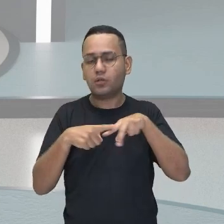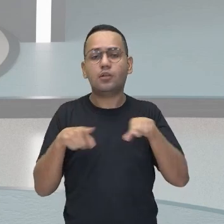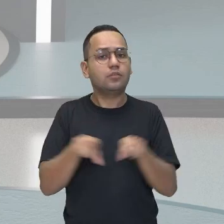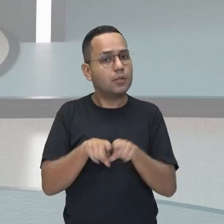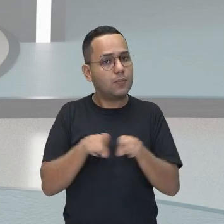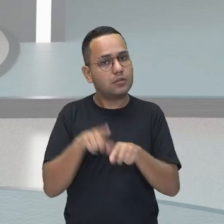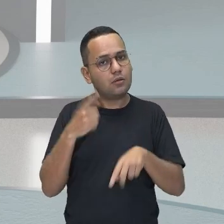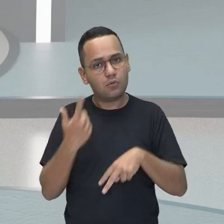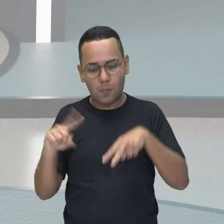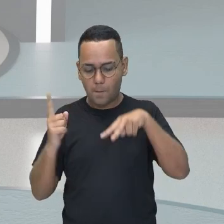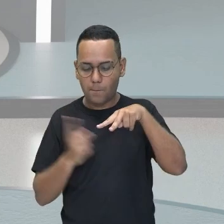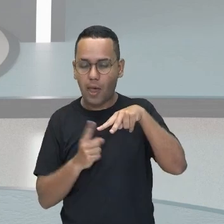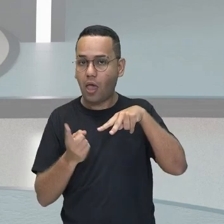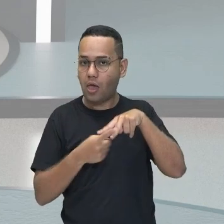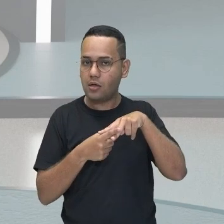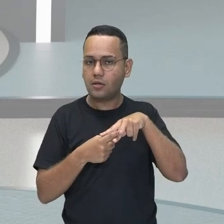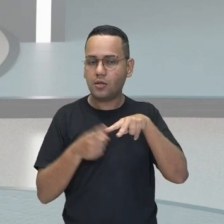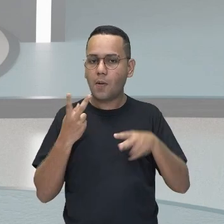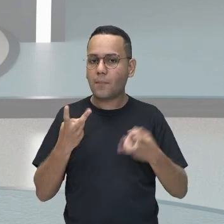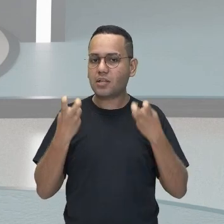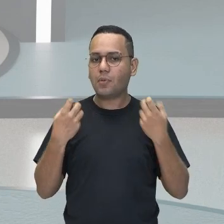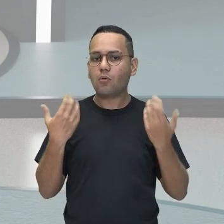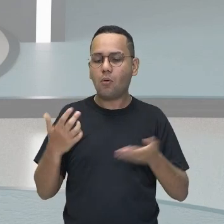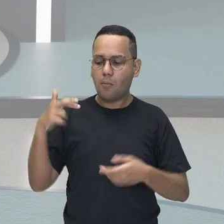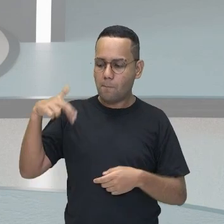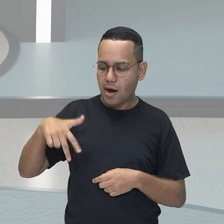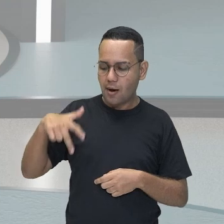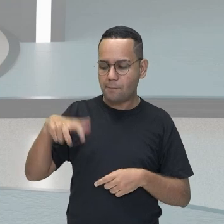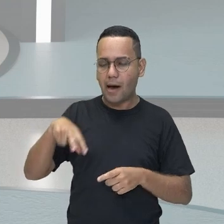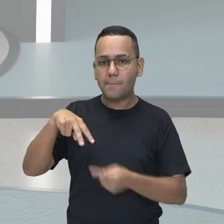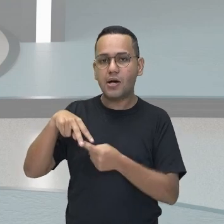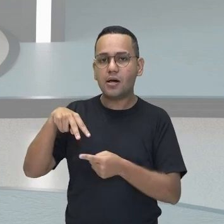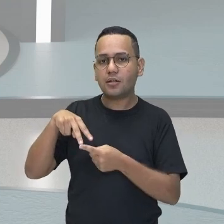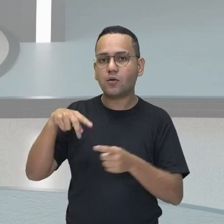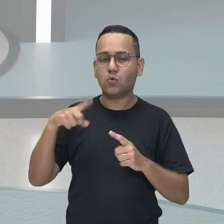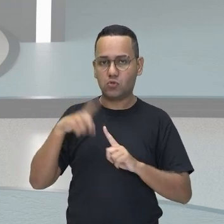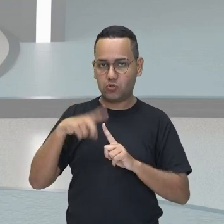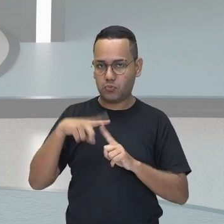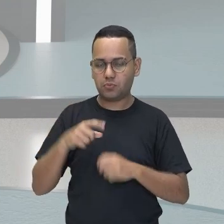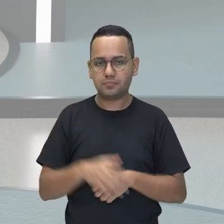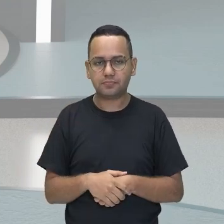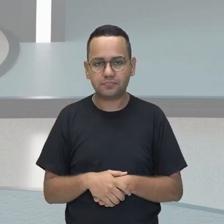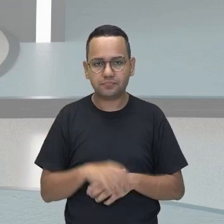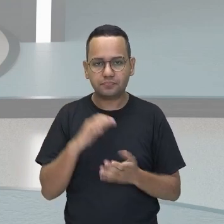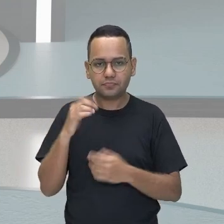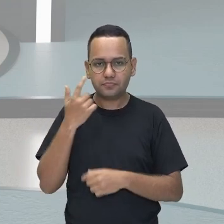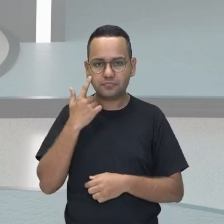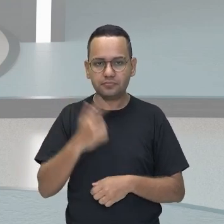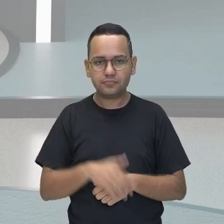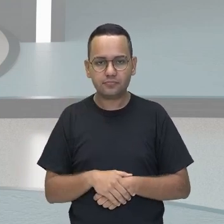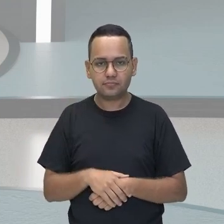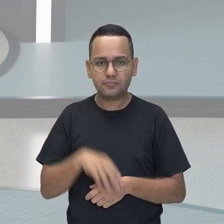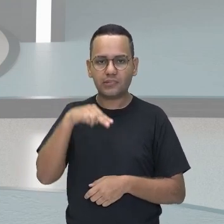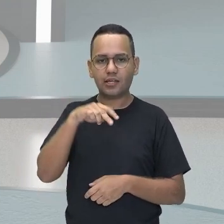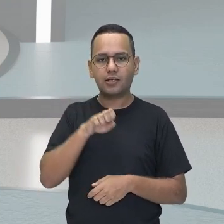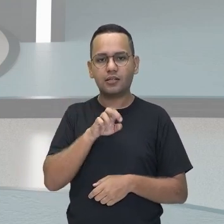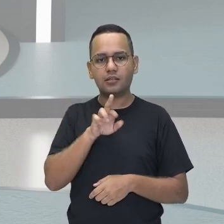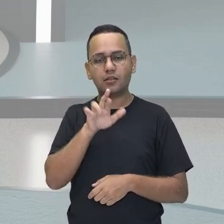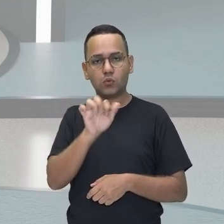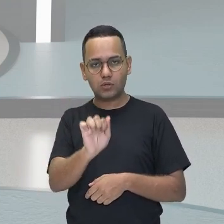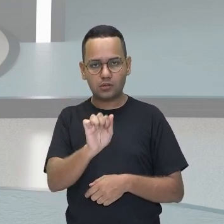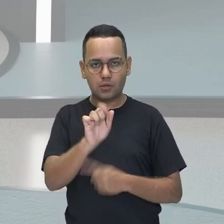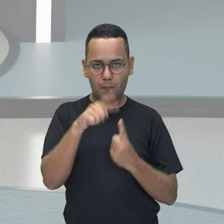nosso tipo de pisada, né? Como é que o nosso pé se encaixa ali. E a primeira pisada que eu trago para vocês é a pisada neutra,